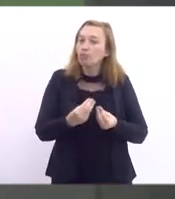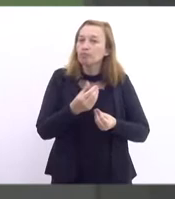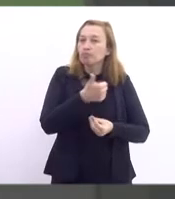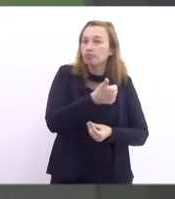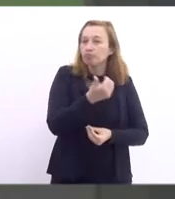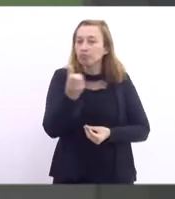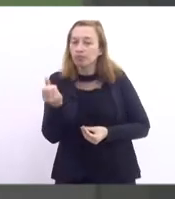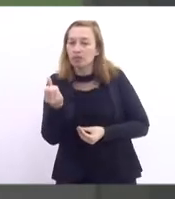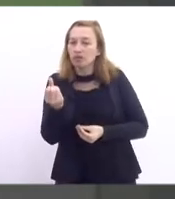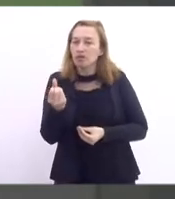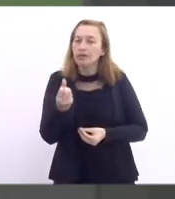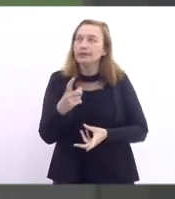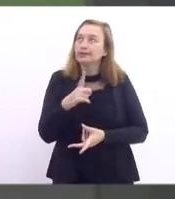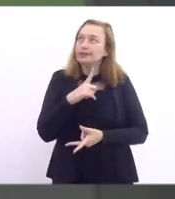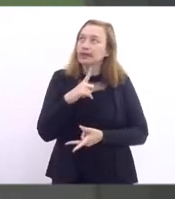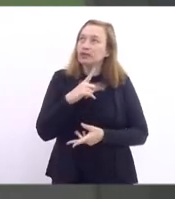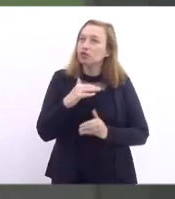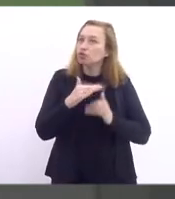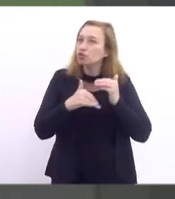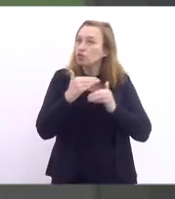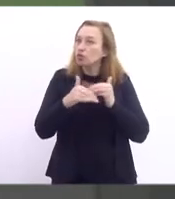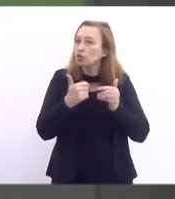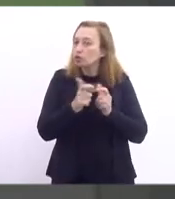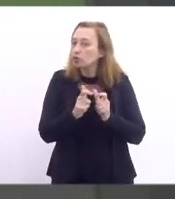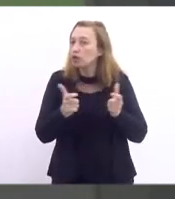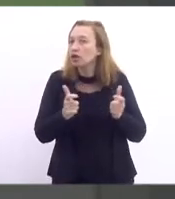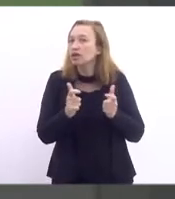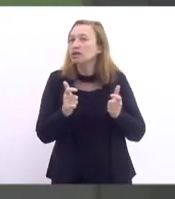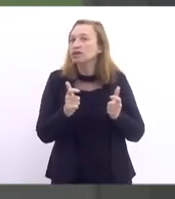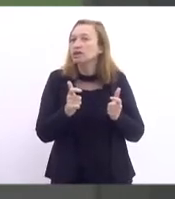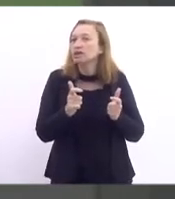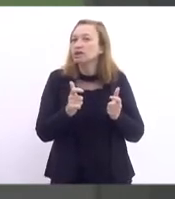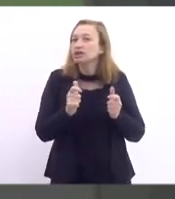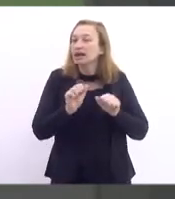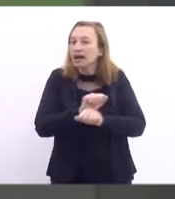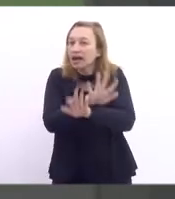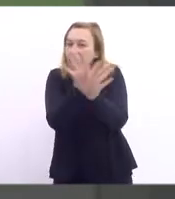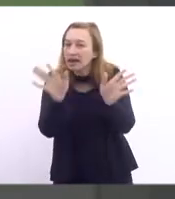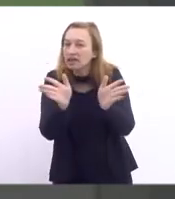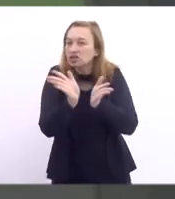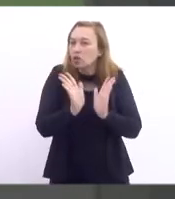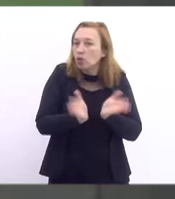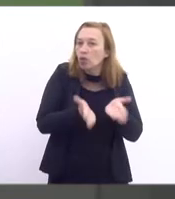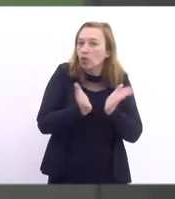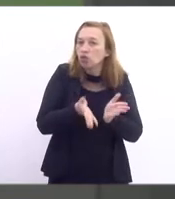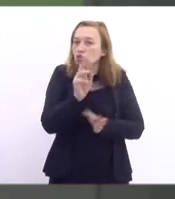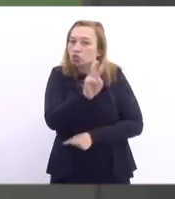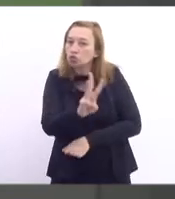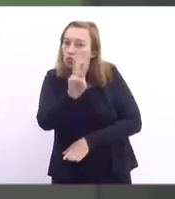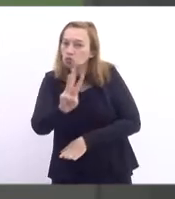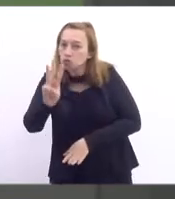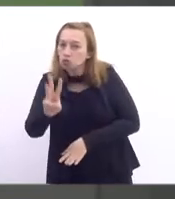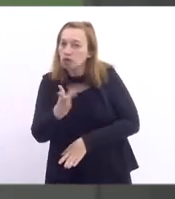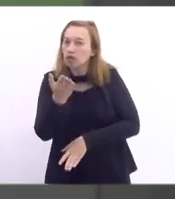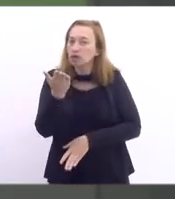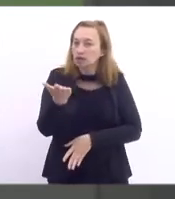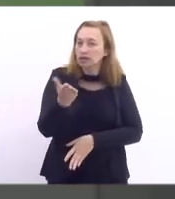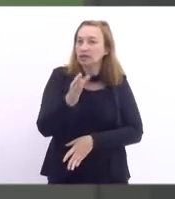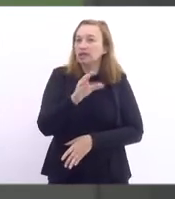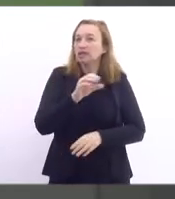2016 houve uma evolução brutal na transparência hoje em dia no site da